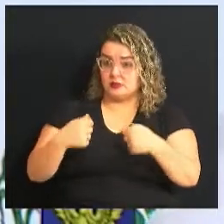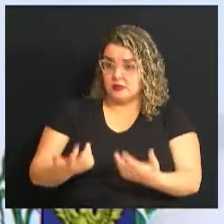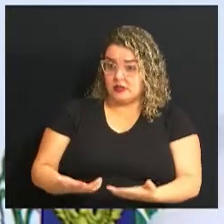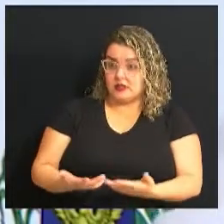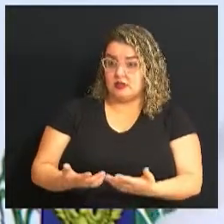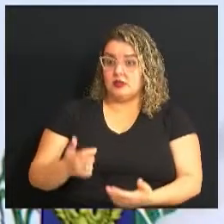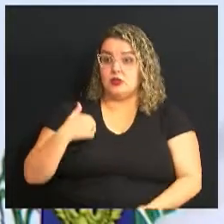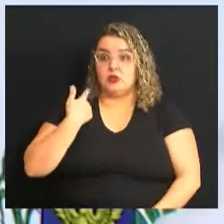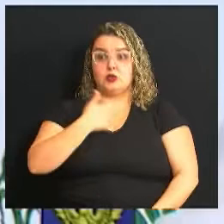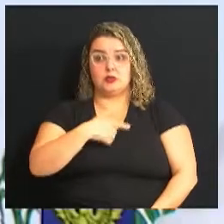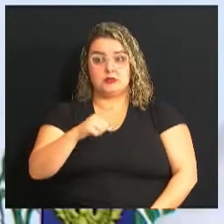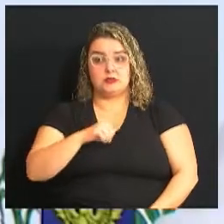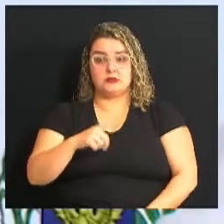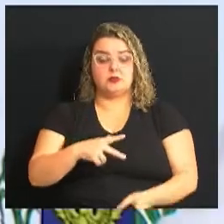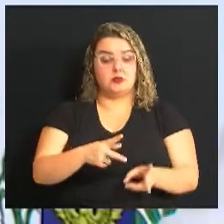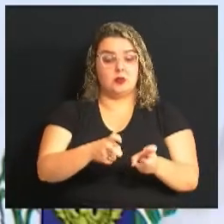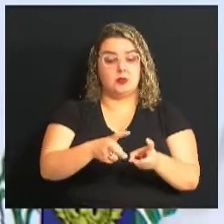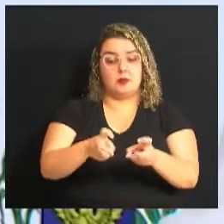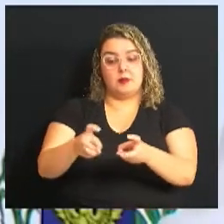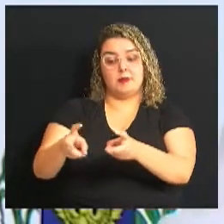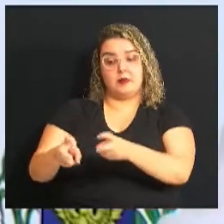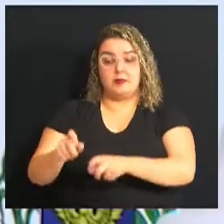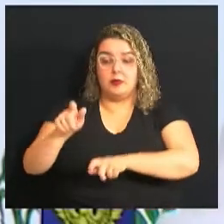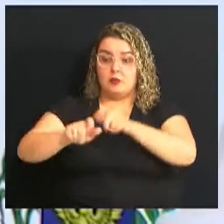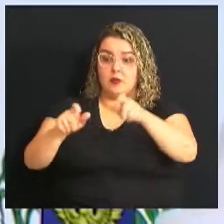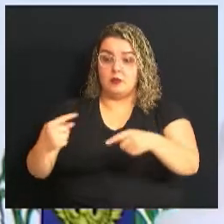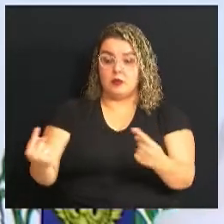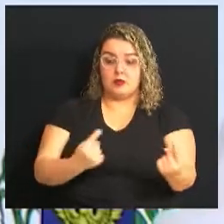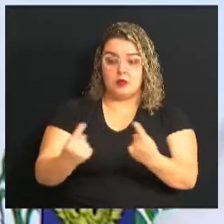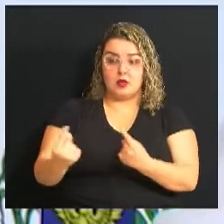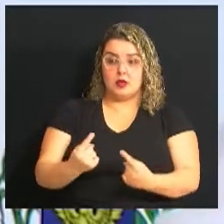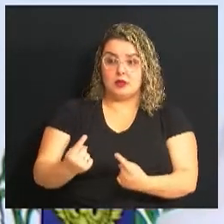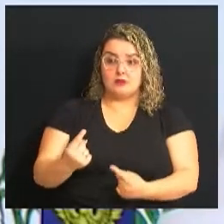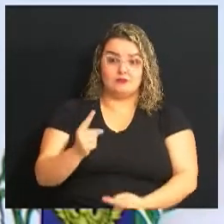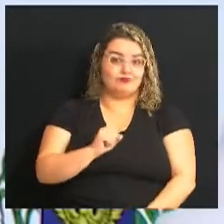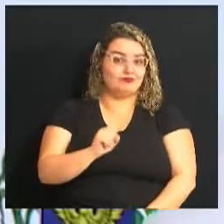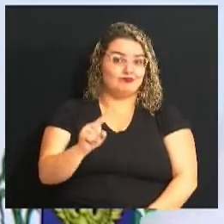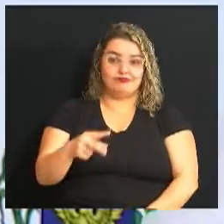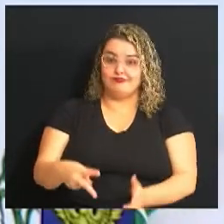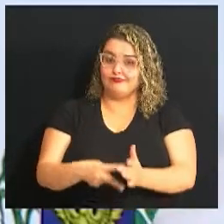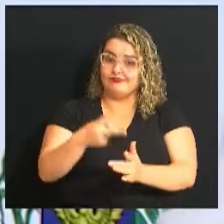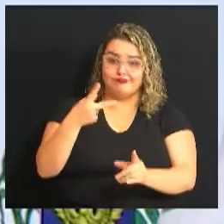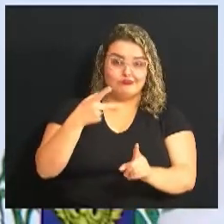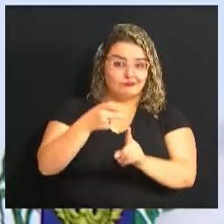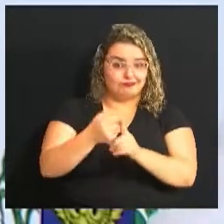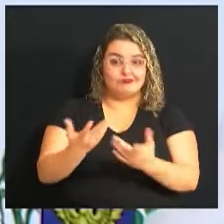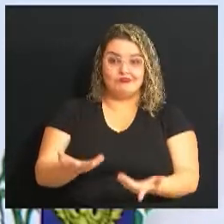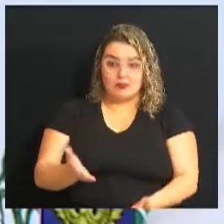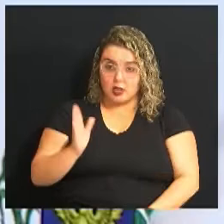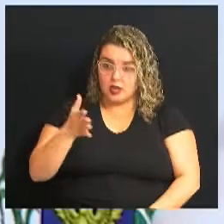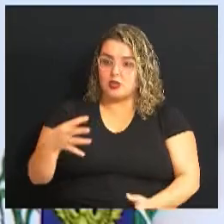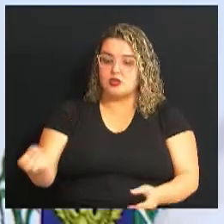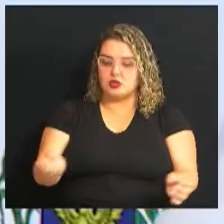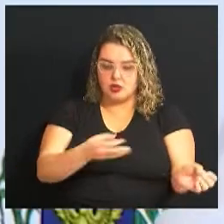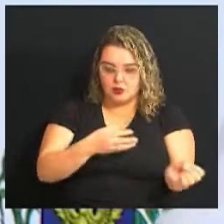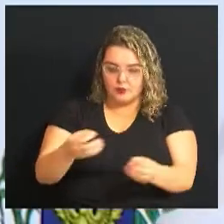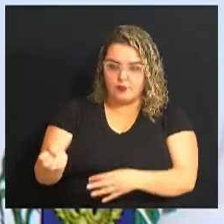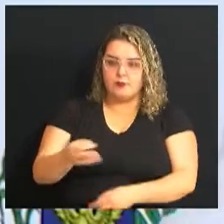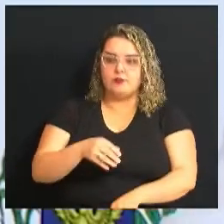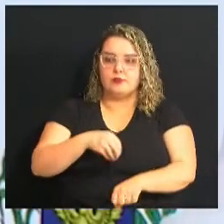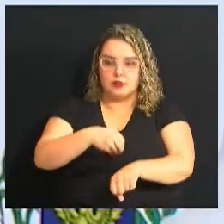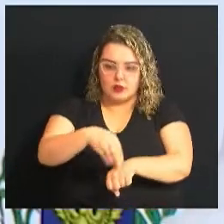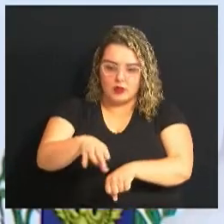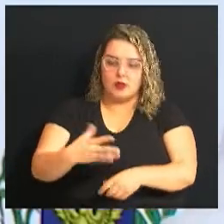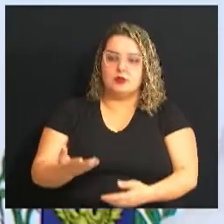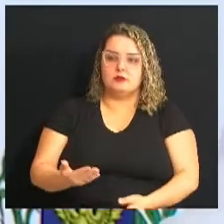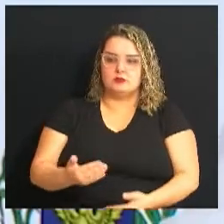gente tem identificado que algumas pessoas que nos procuram nem a segunda dose tinham recebido ainda. Então a gente já atualiza, recomenda e apraza